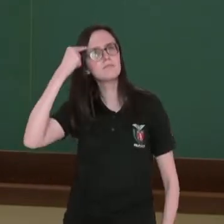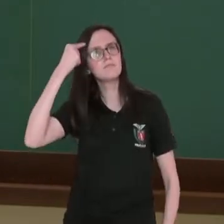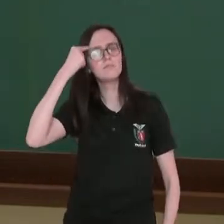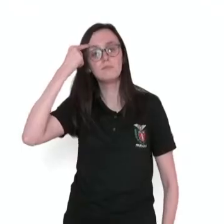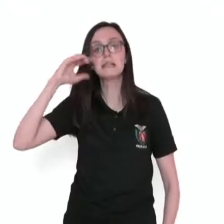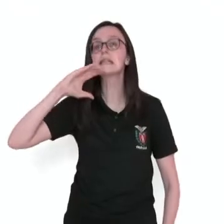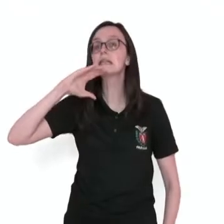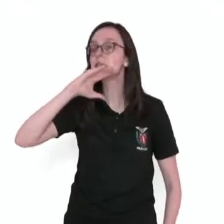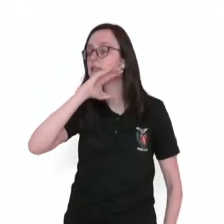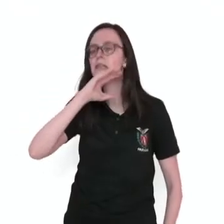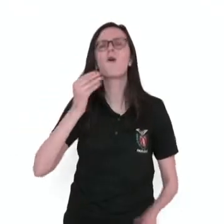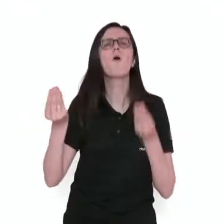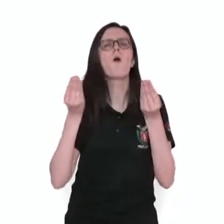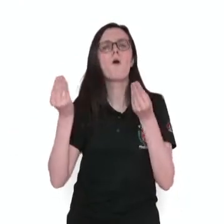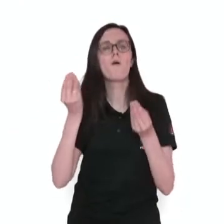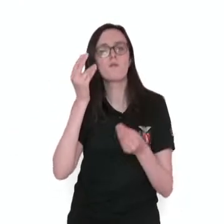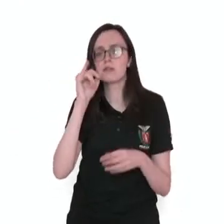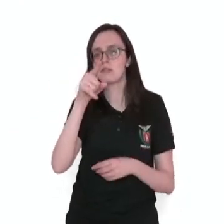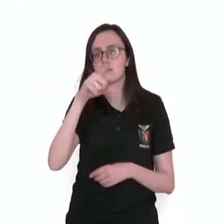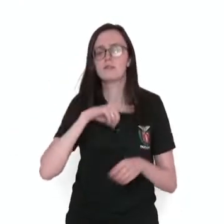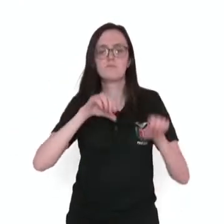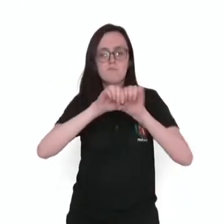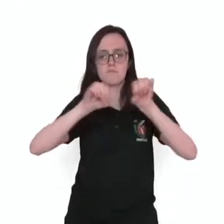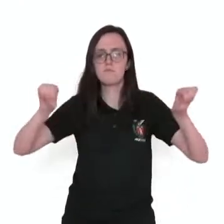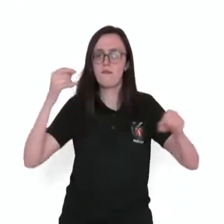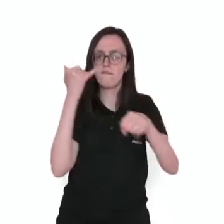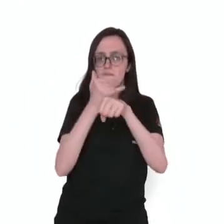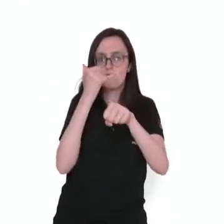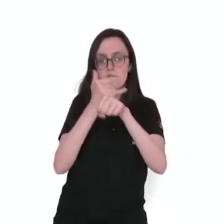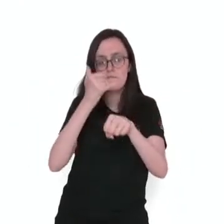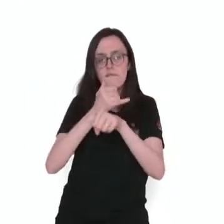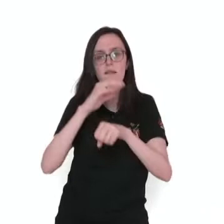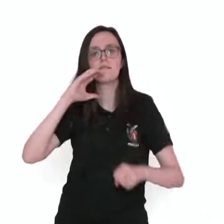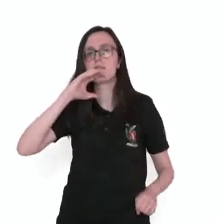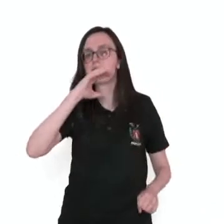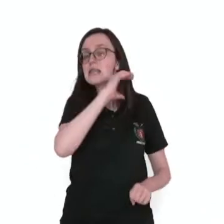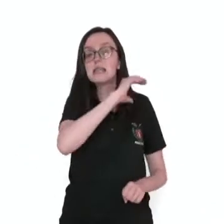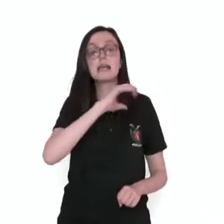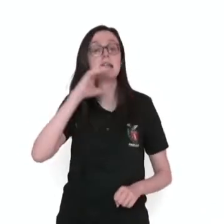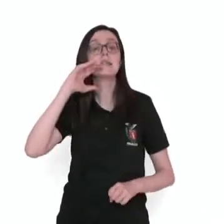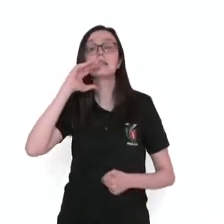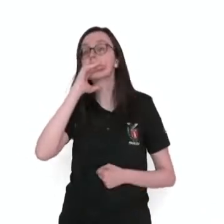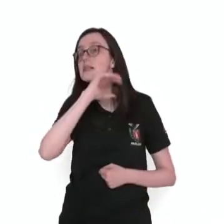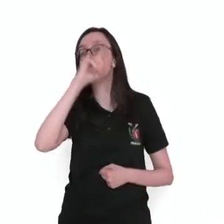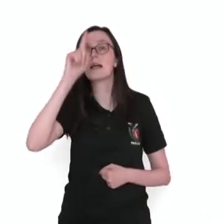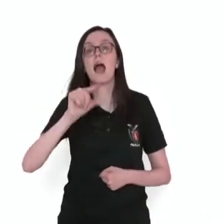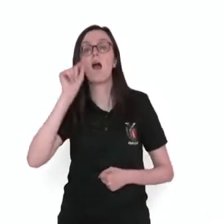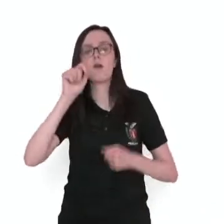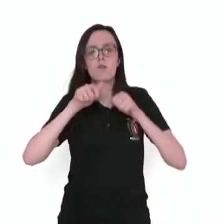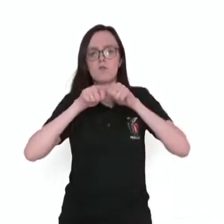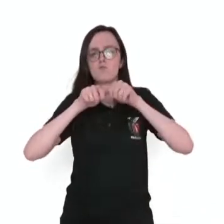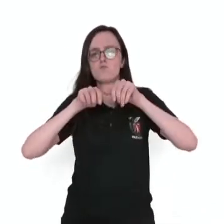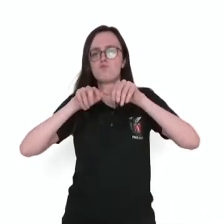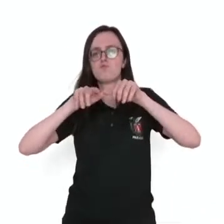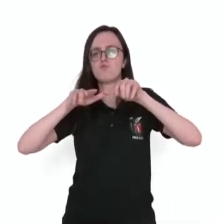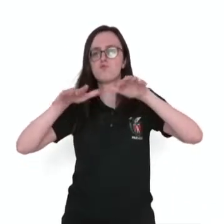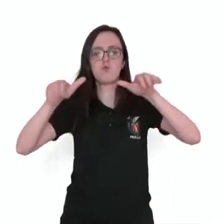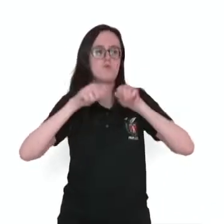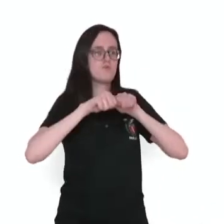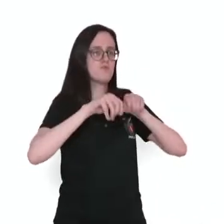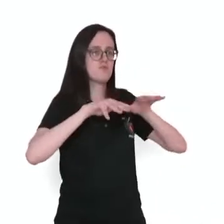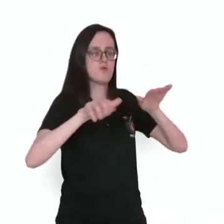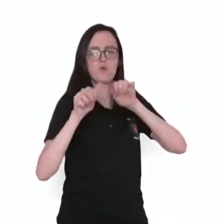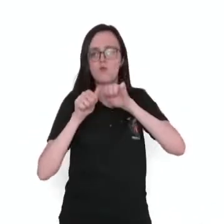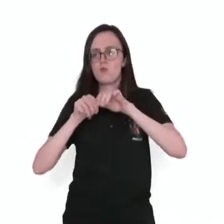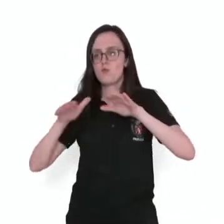calor, se você aquece essa barra de ferro de um lado, cara, o calor é uma energia que ele vai propagando, ele vai